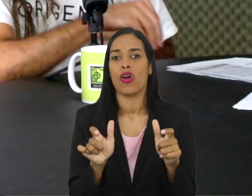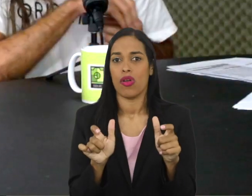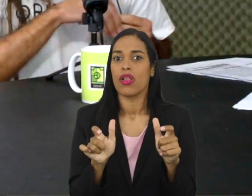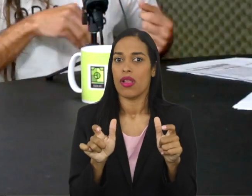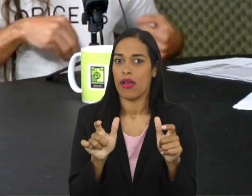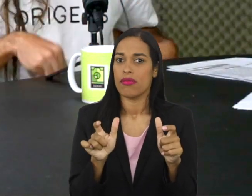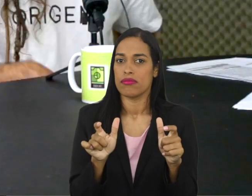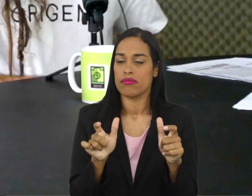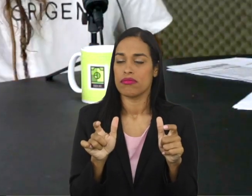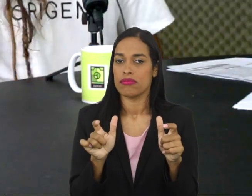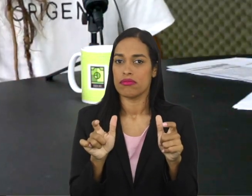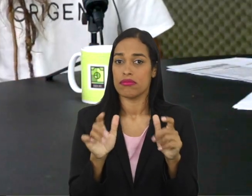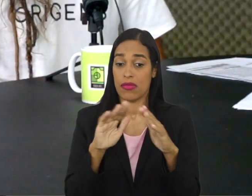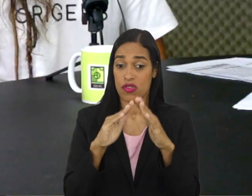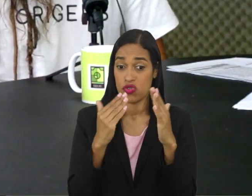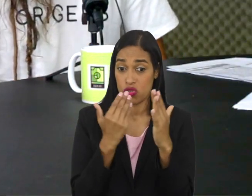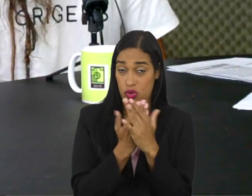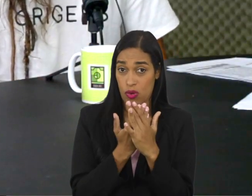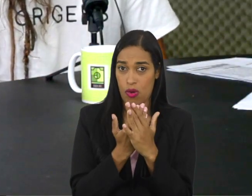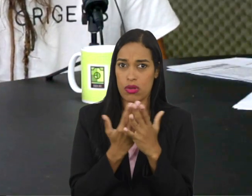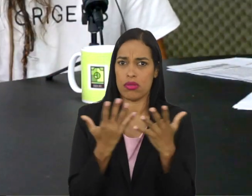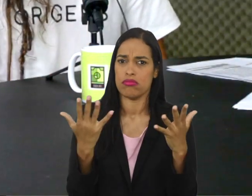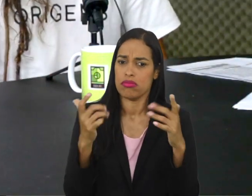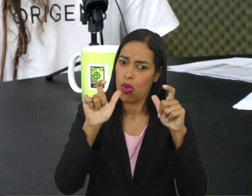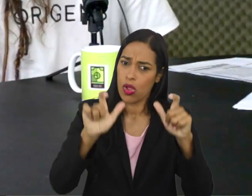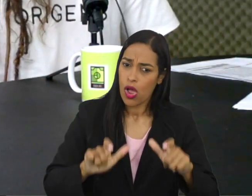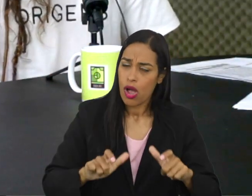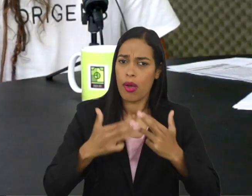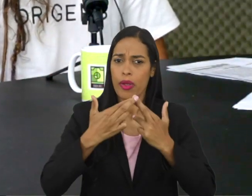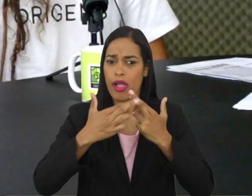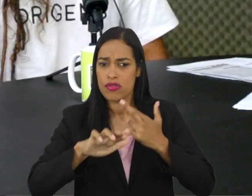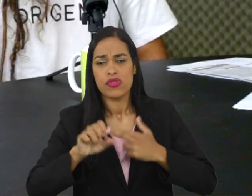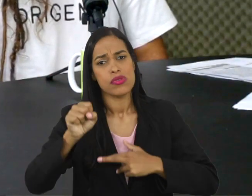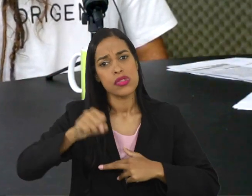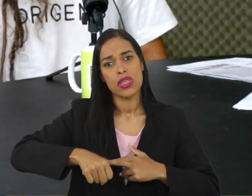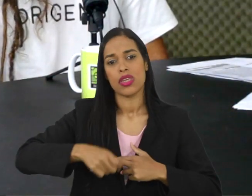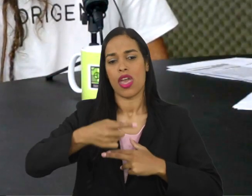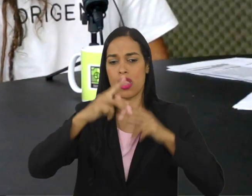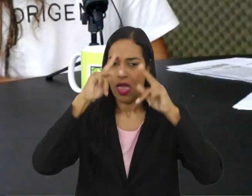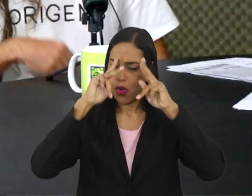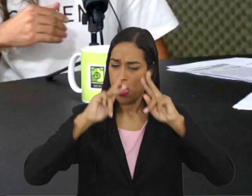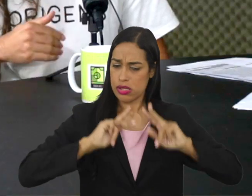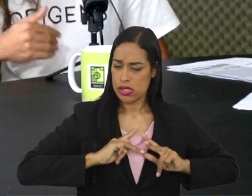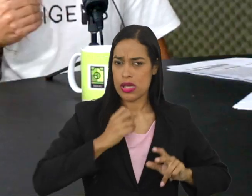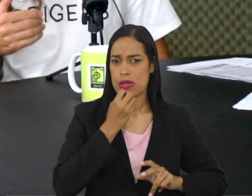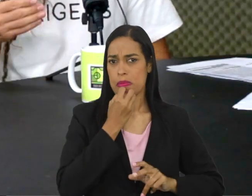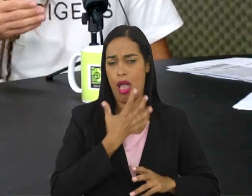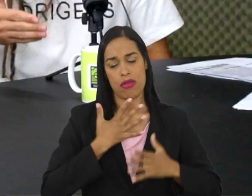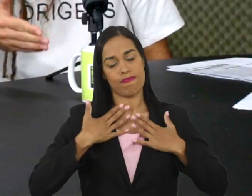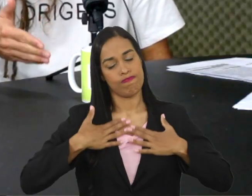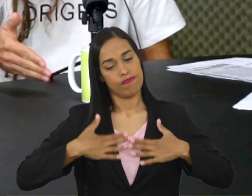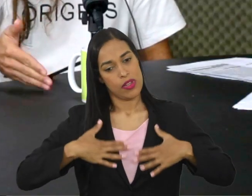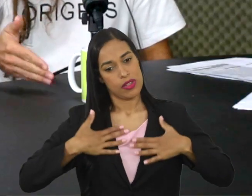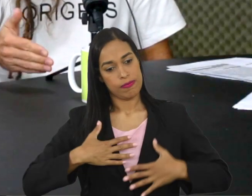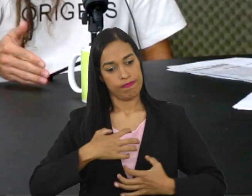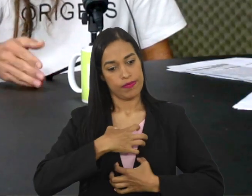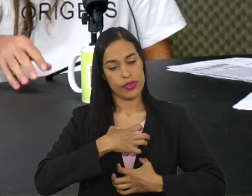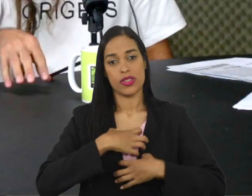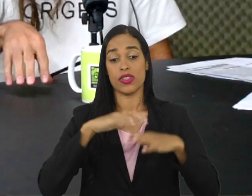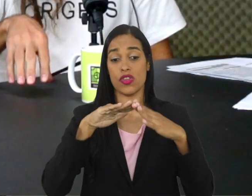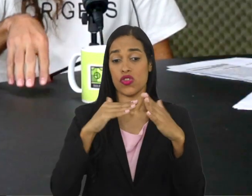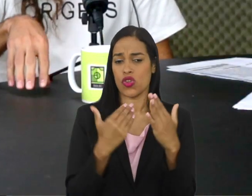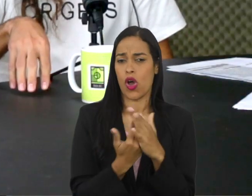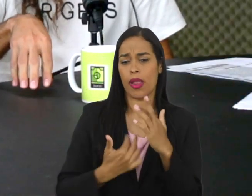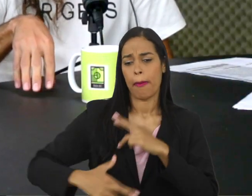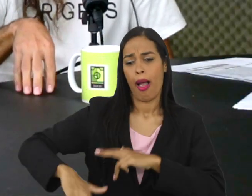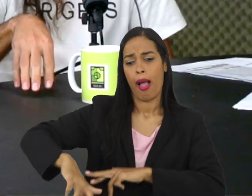daquilo, no meu modo de ver, é uma forma de aumentar a autoestima, de fazê-lo se reconhecer, fazê-lo sentir-se bem dentro da escola,